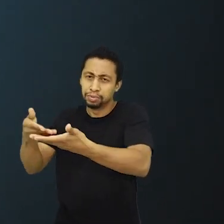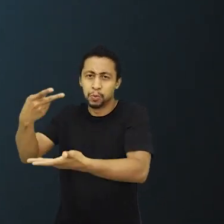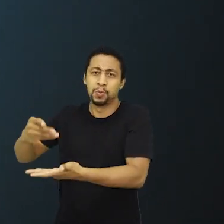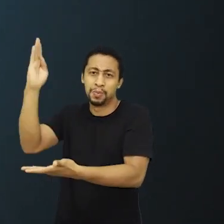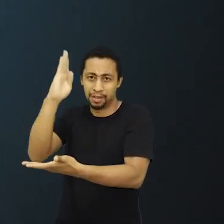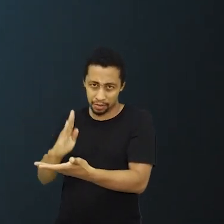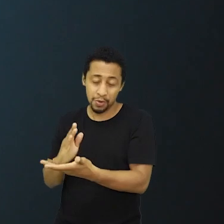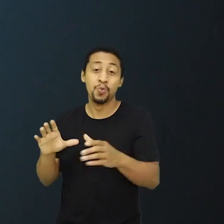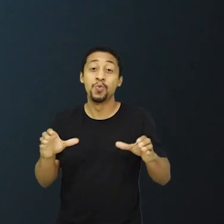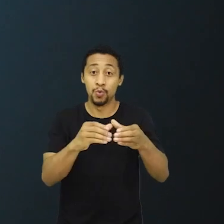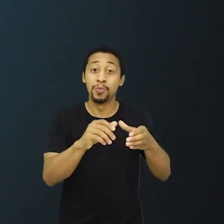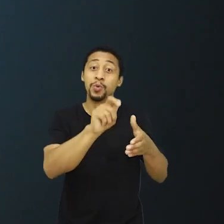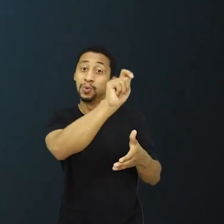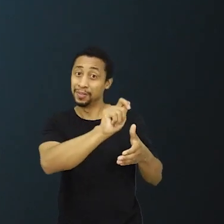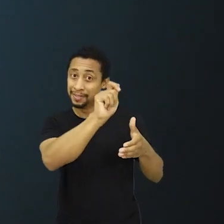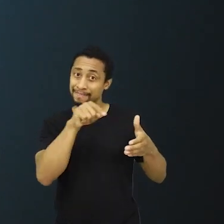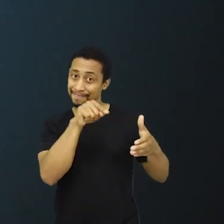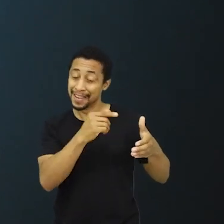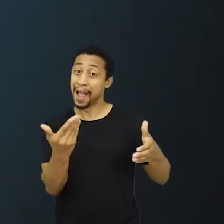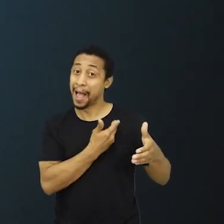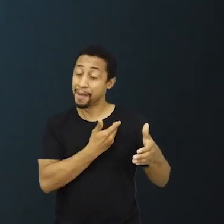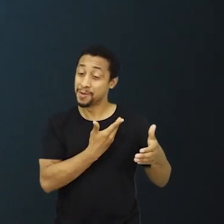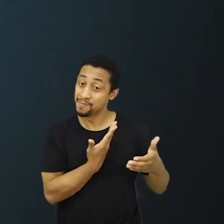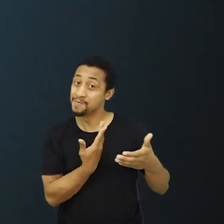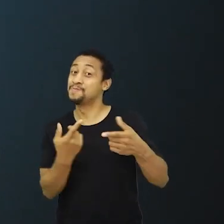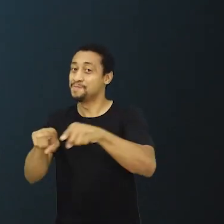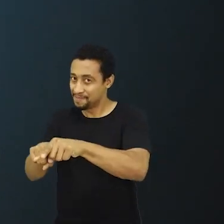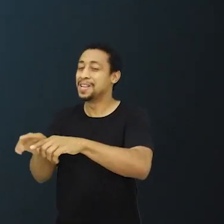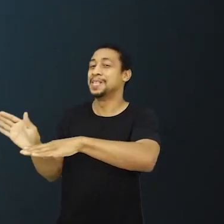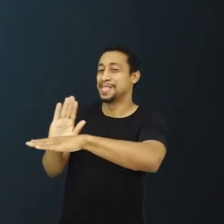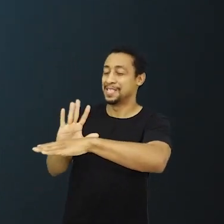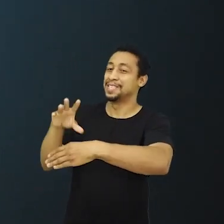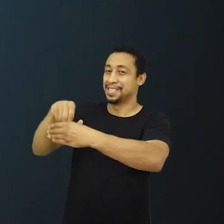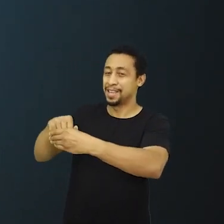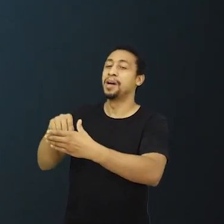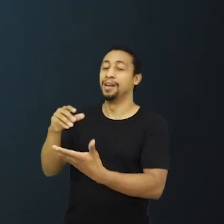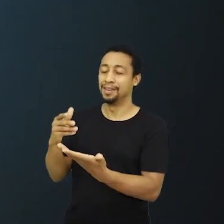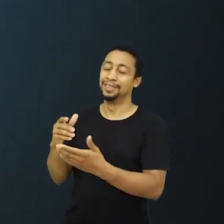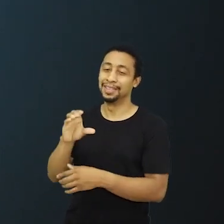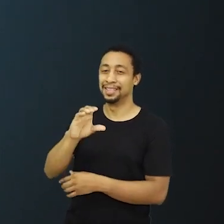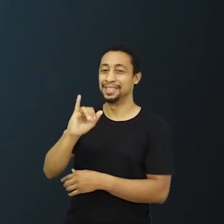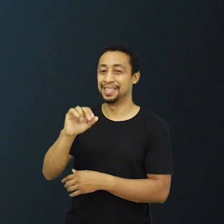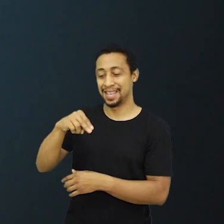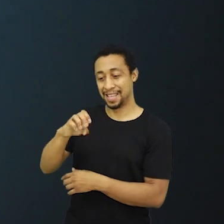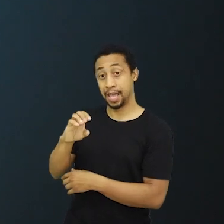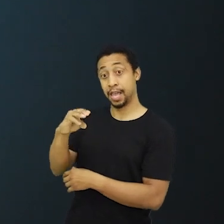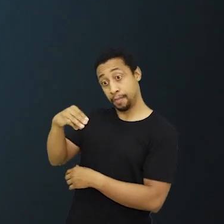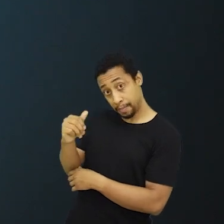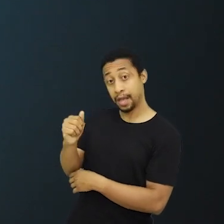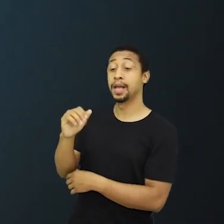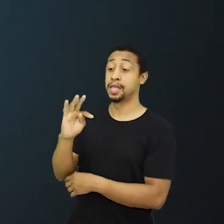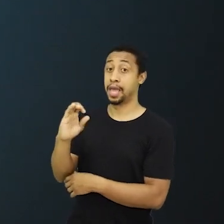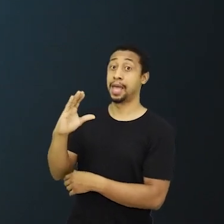da Cinemateca. E a gente fez essa mostra de cinema que, à época, eu não sei se hoje, passados tantos anos, mas